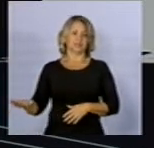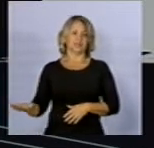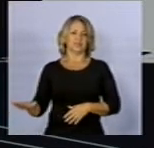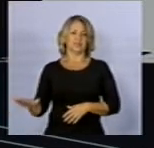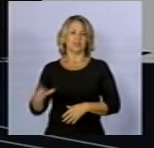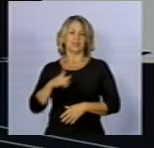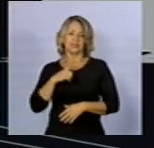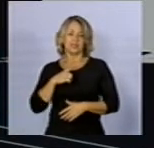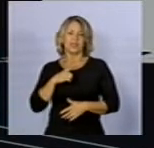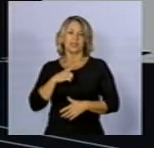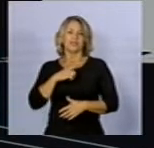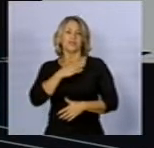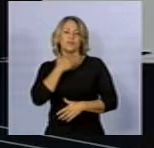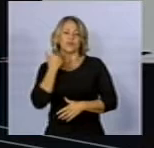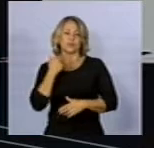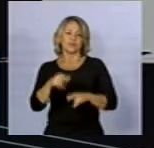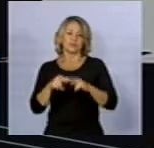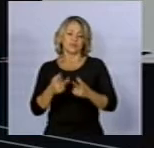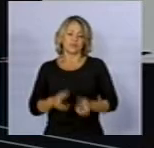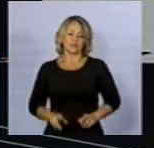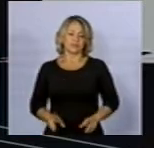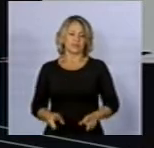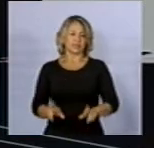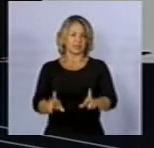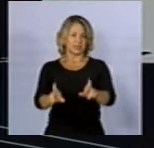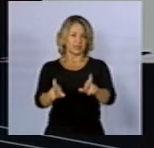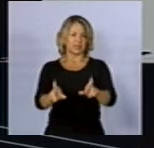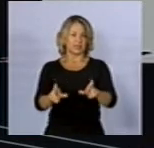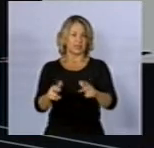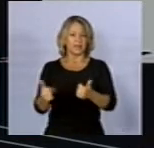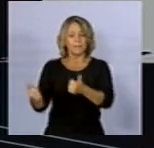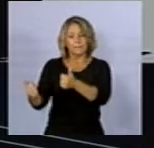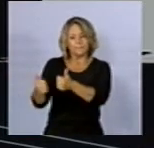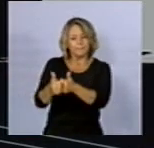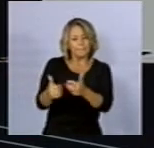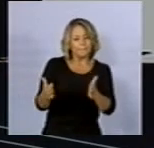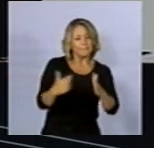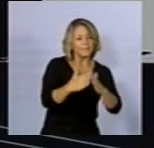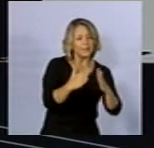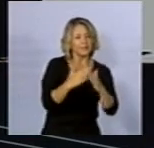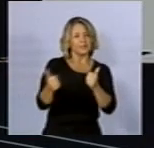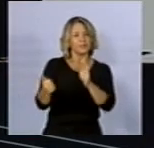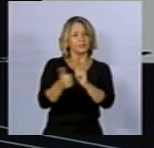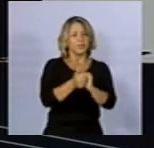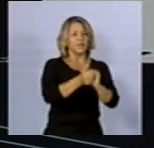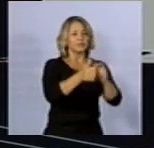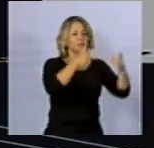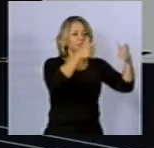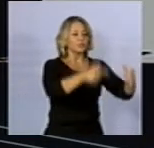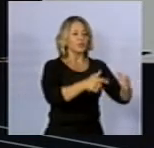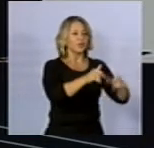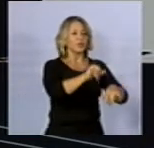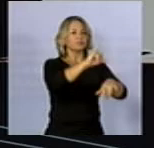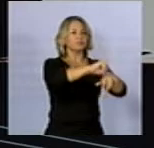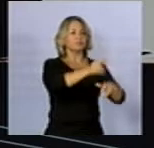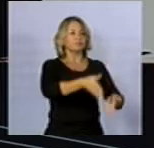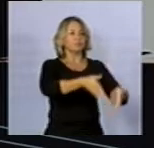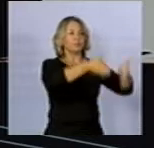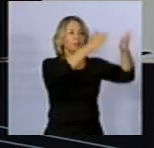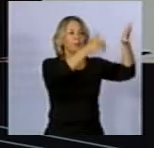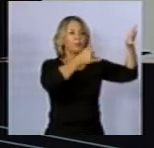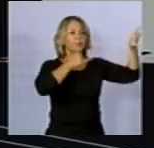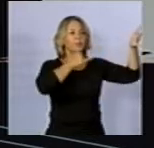tiveram óbito em razão de leucemia e residiam próximo a campos, a linhas de transmissão, foi feita a